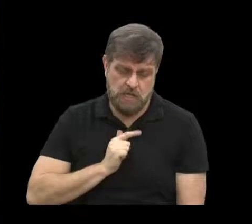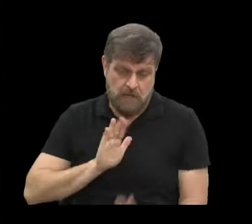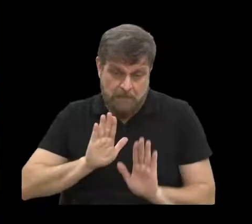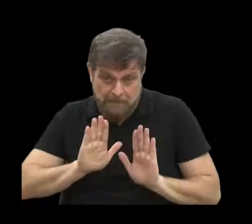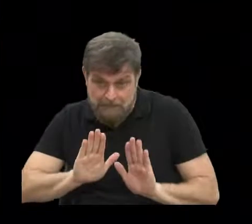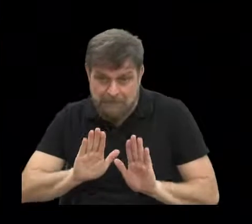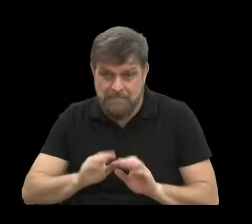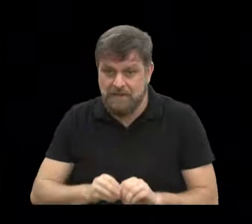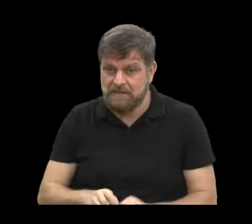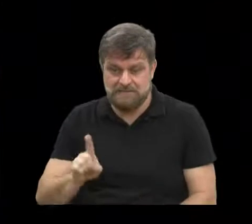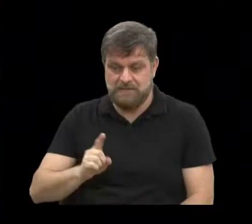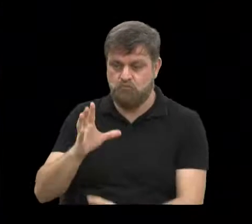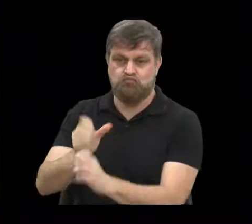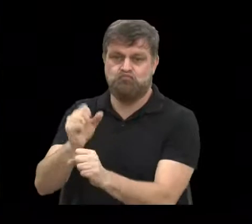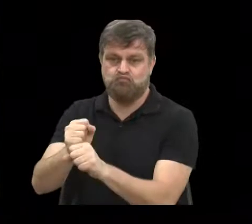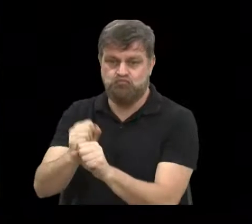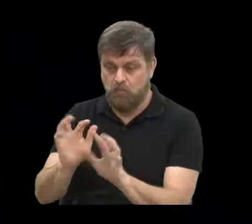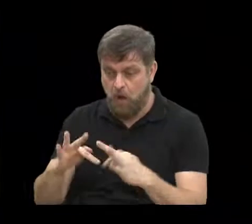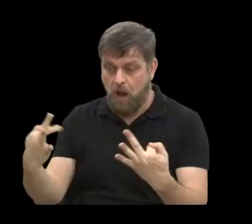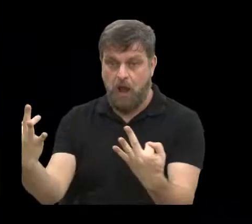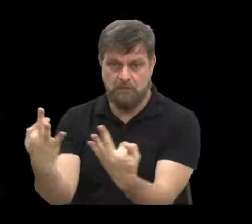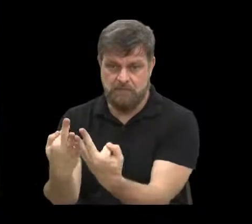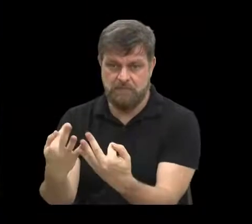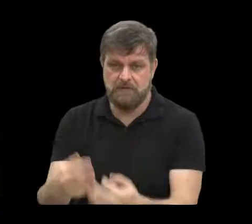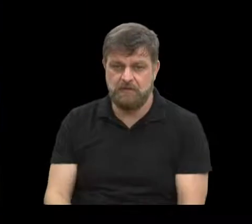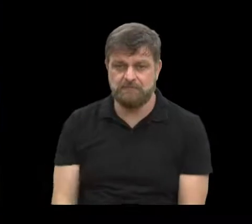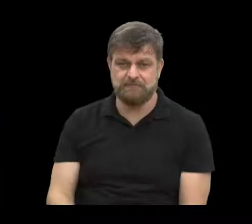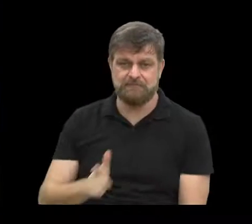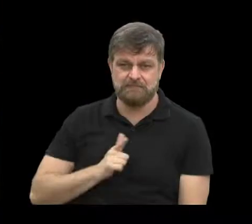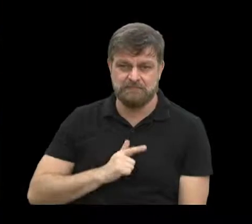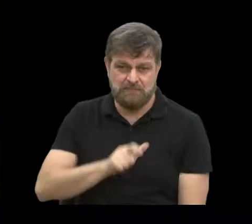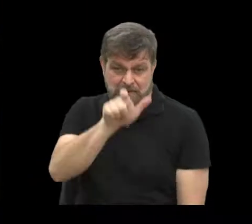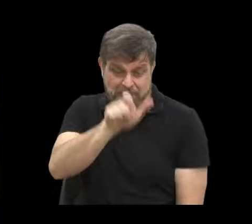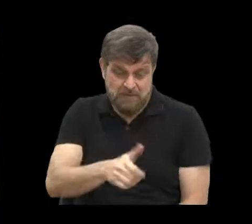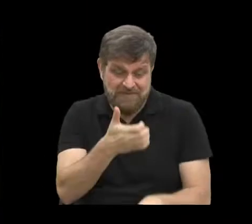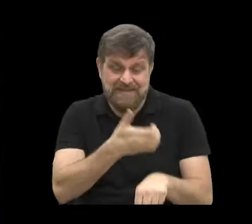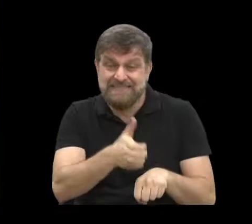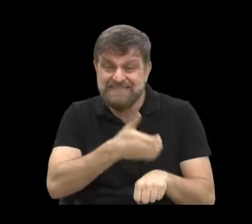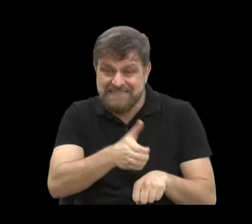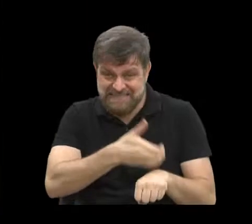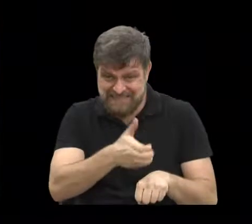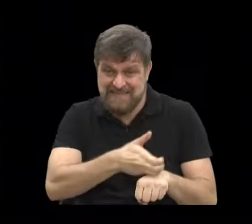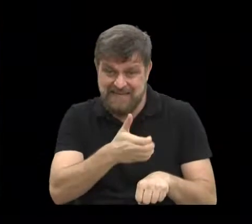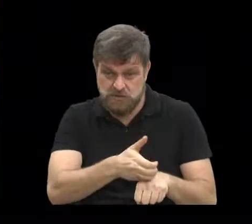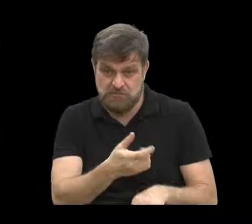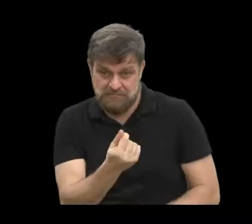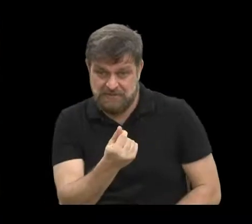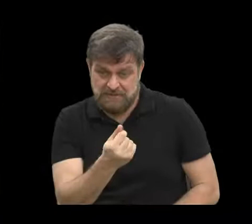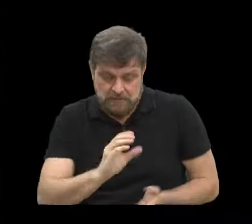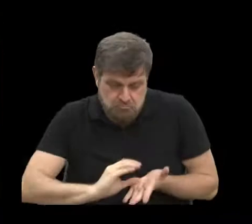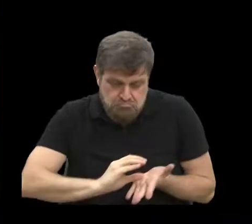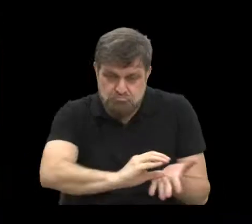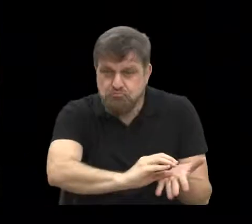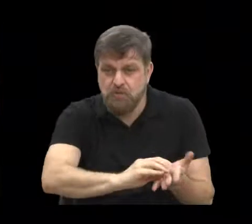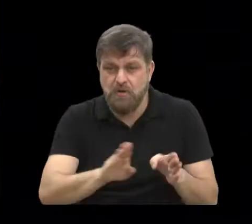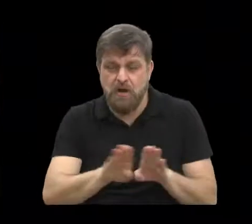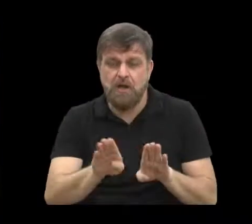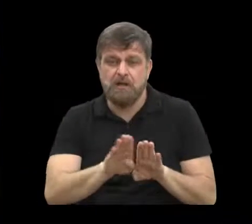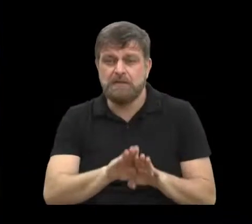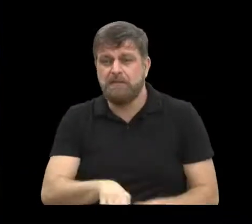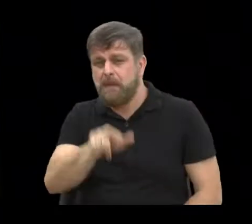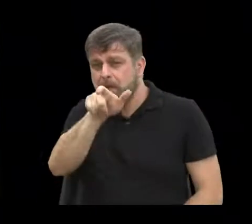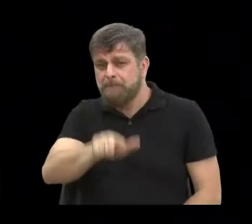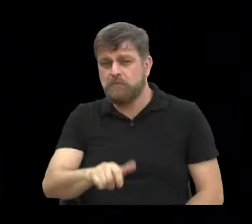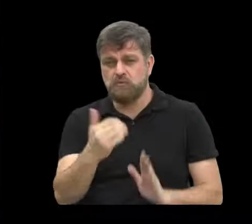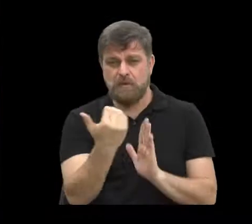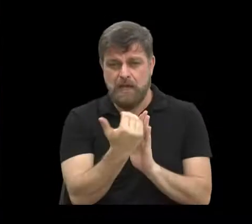vamos desconsiderar. Principalmente bolsas de estágio supervisionado, benefícios de